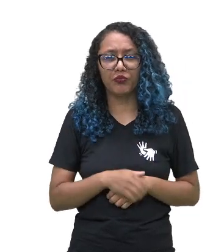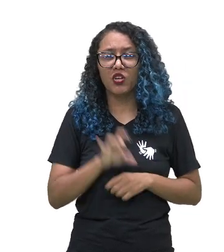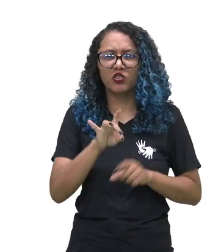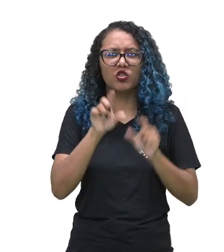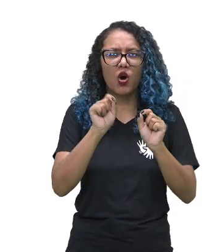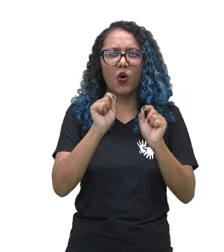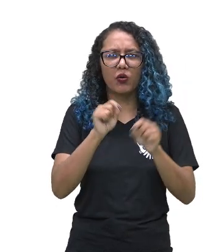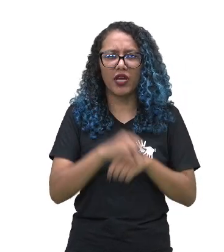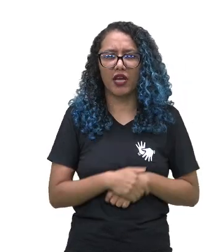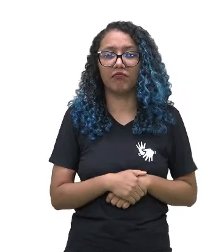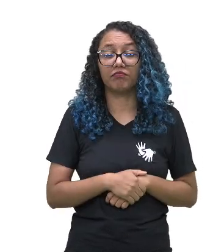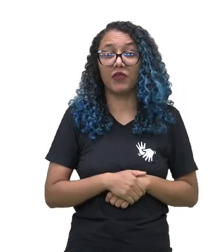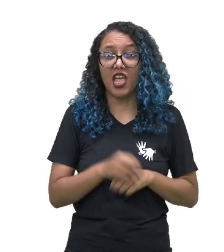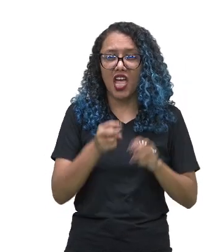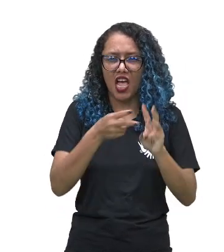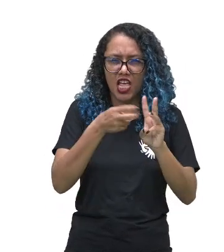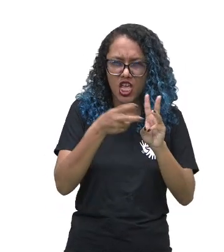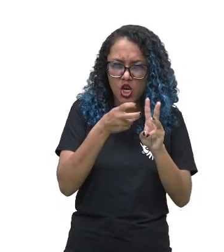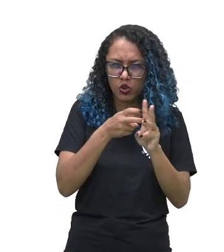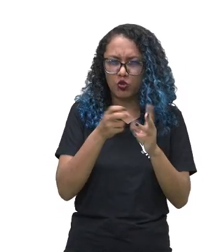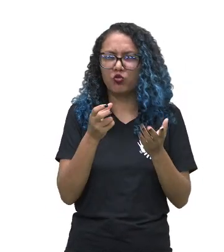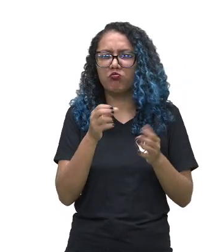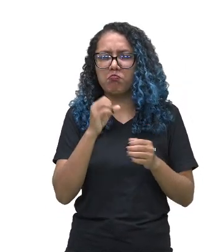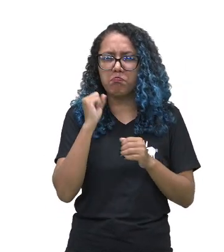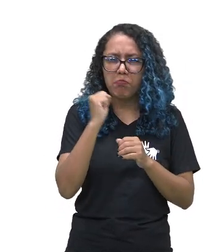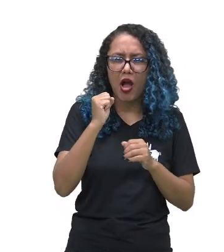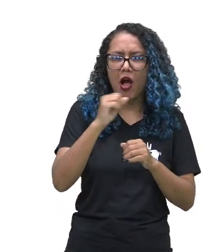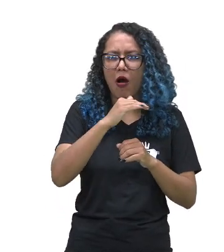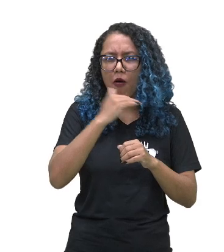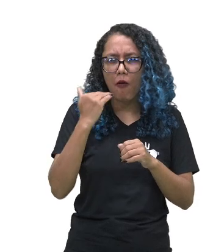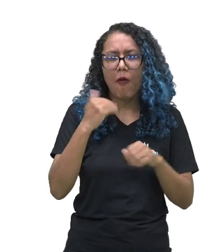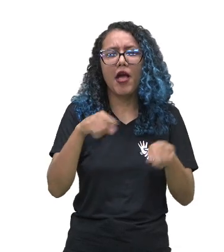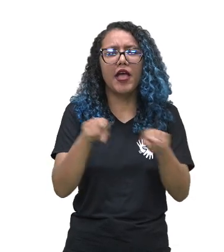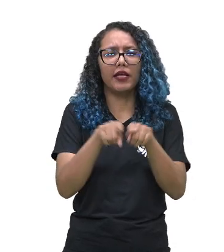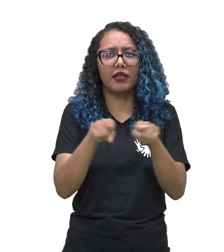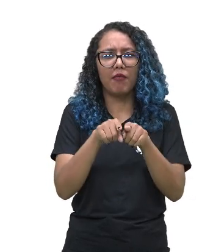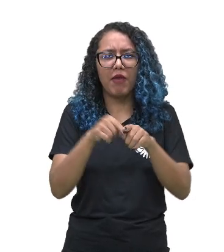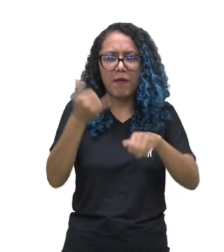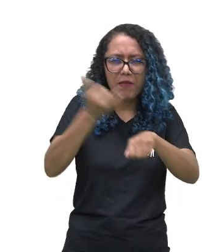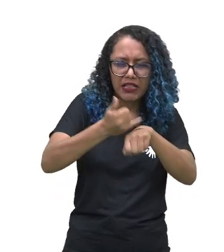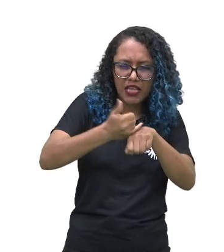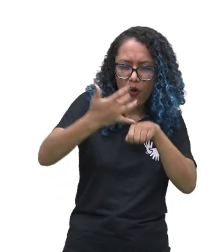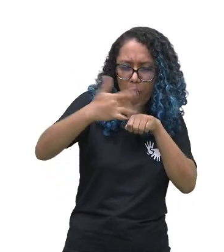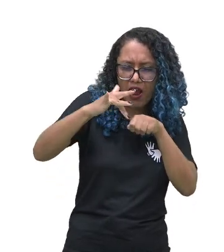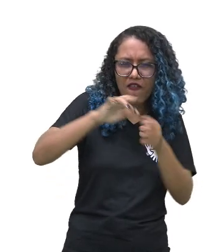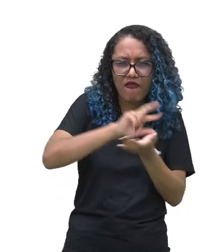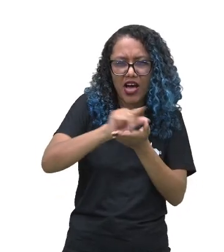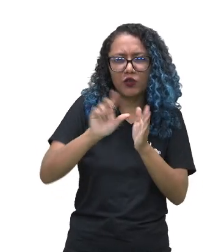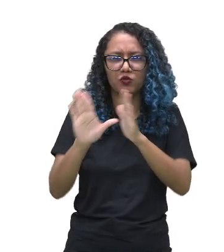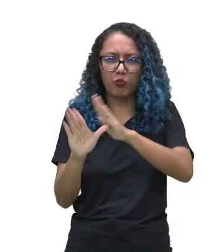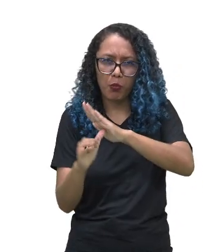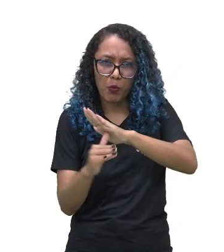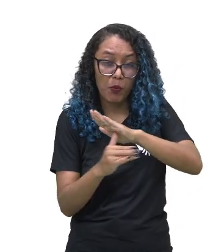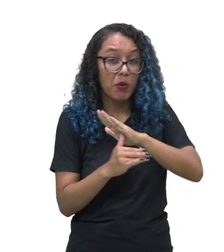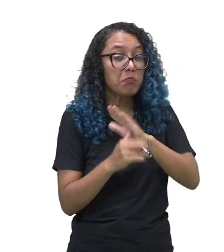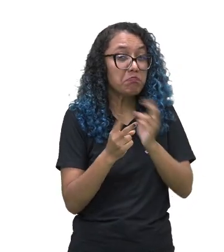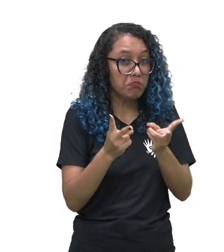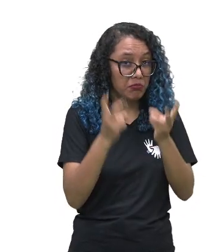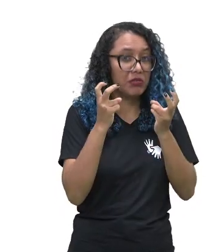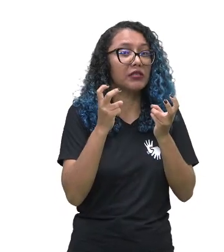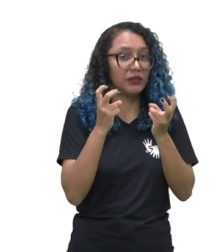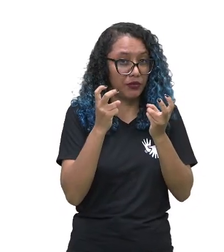e prospectores de metais e pedras preciosas. Olha como ele interpreta